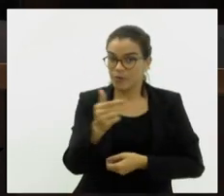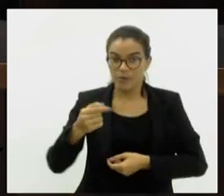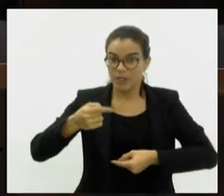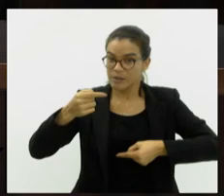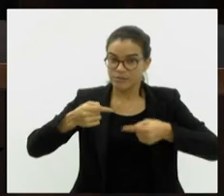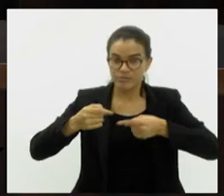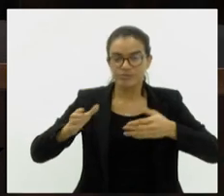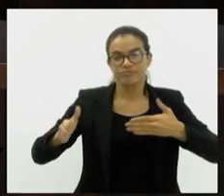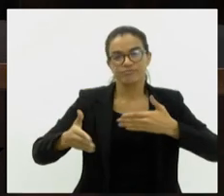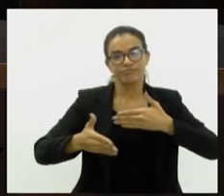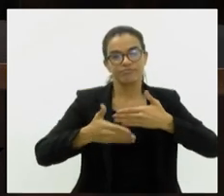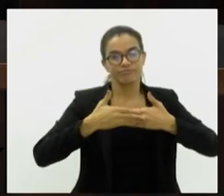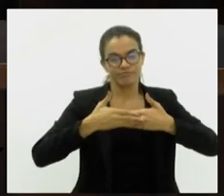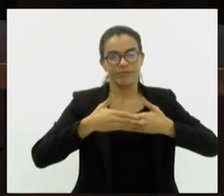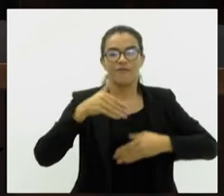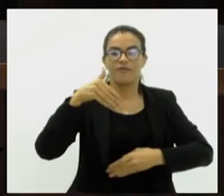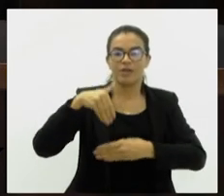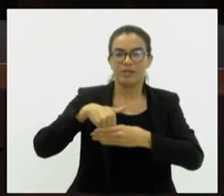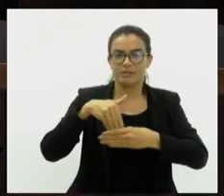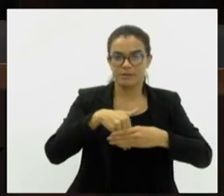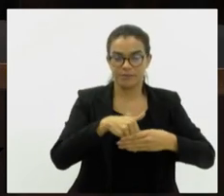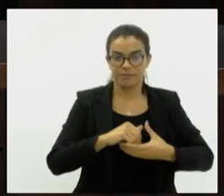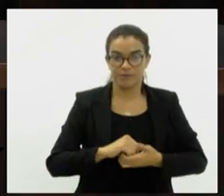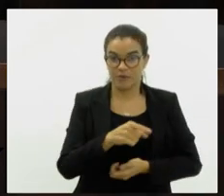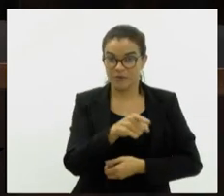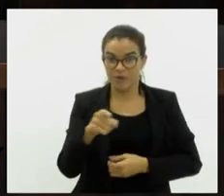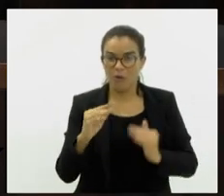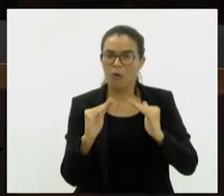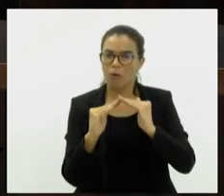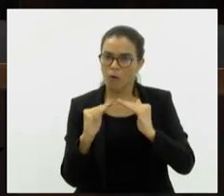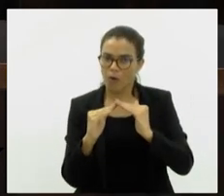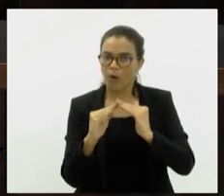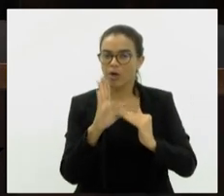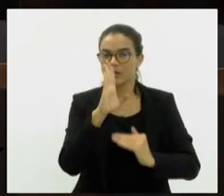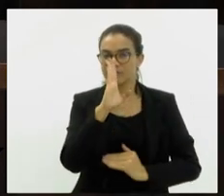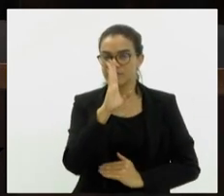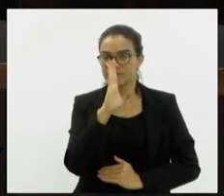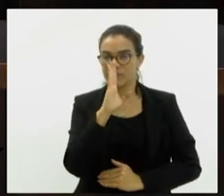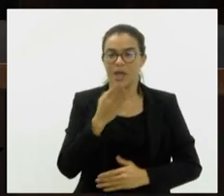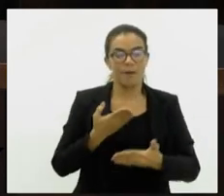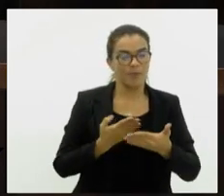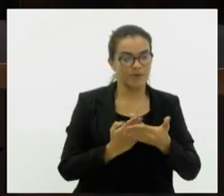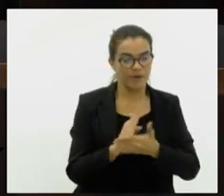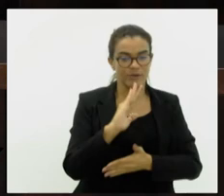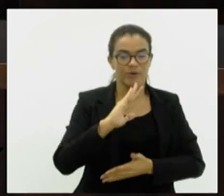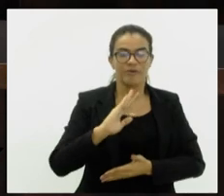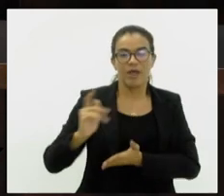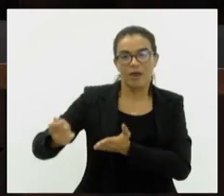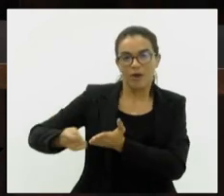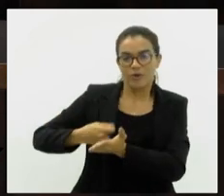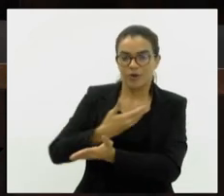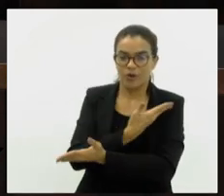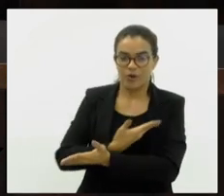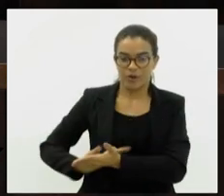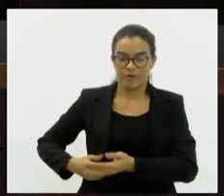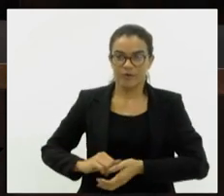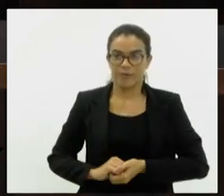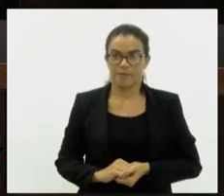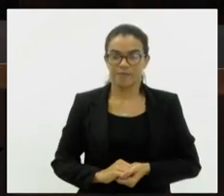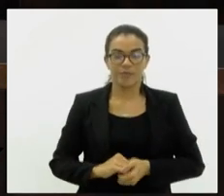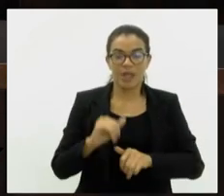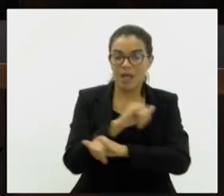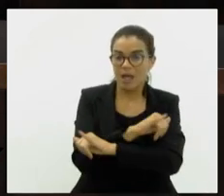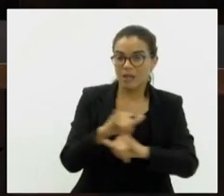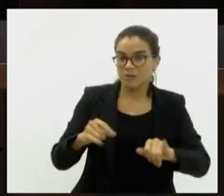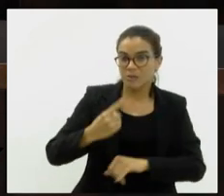queira discutir, em votação. Os senhores que aprovam permaneçam como estão. Aprovado, vai ao autógrafo. Anuncio